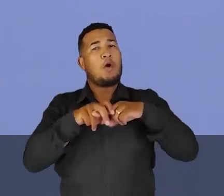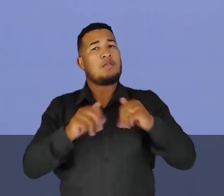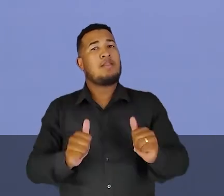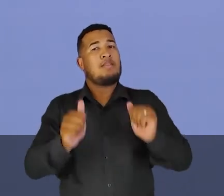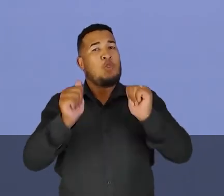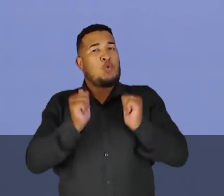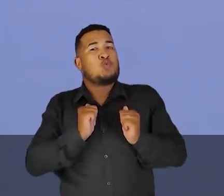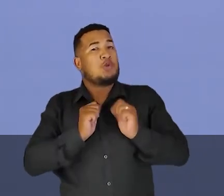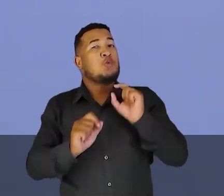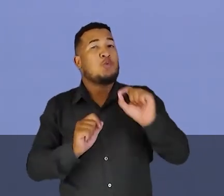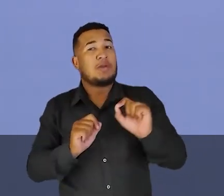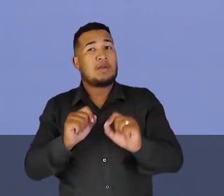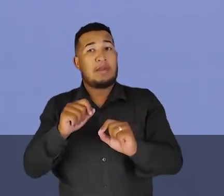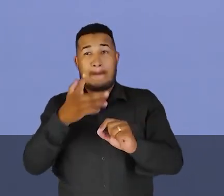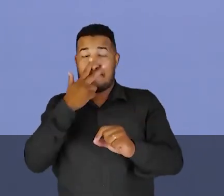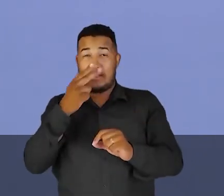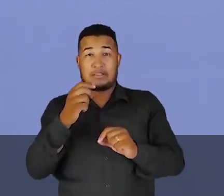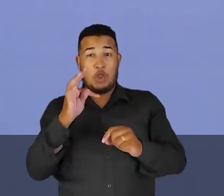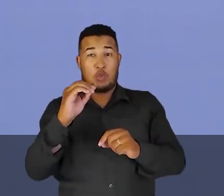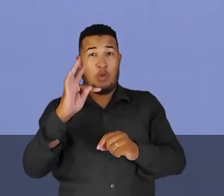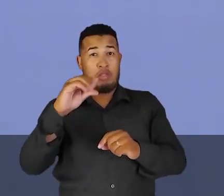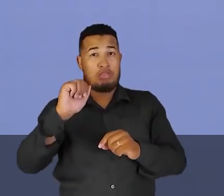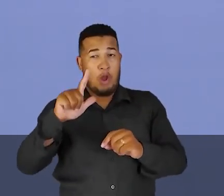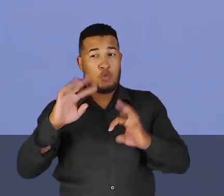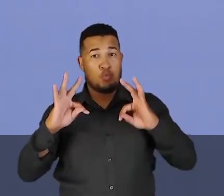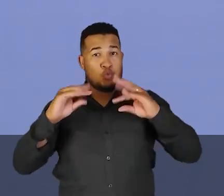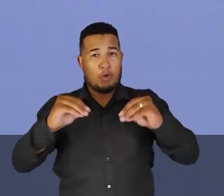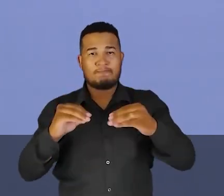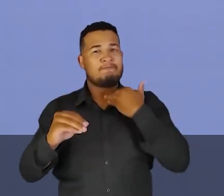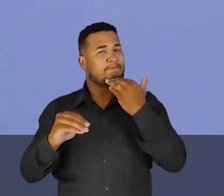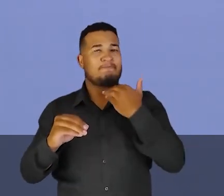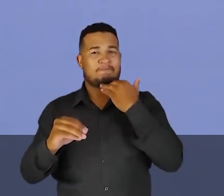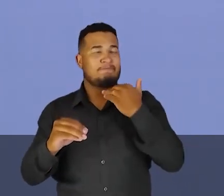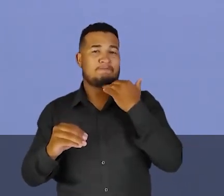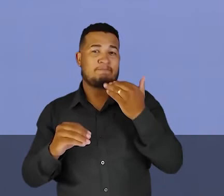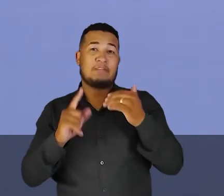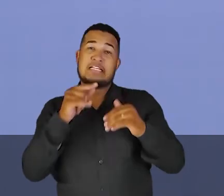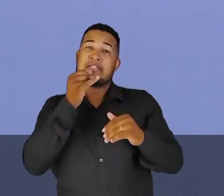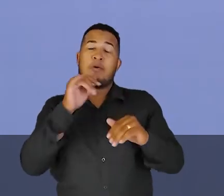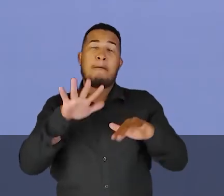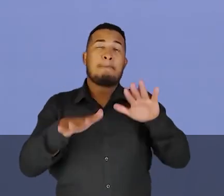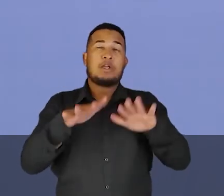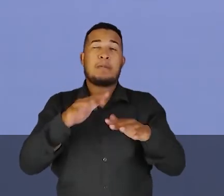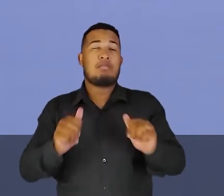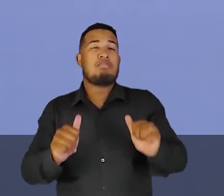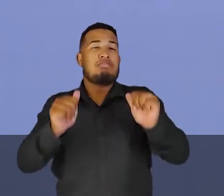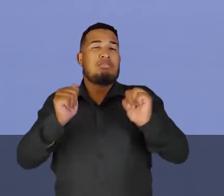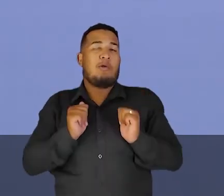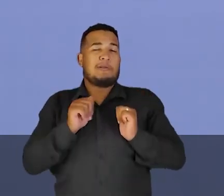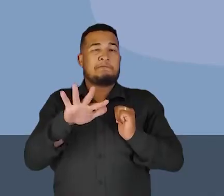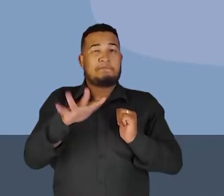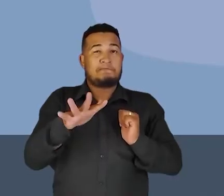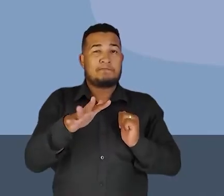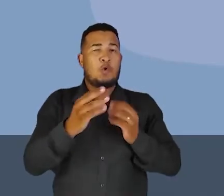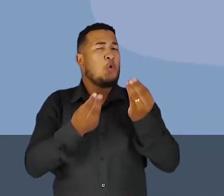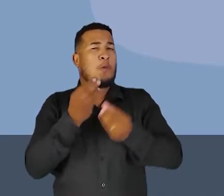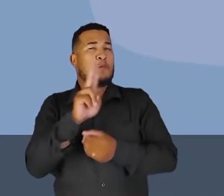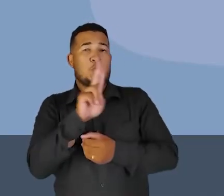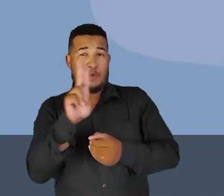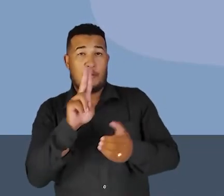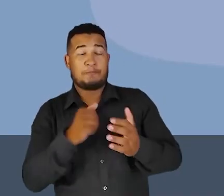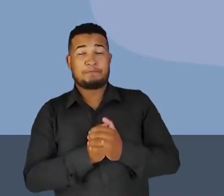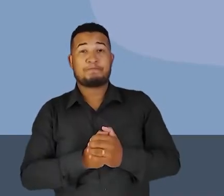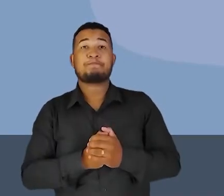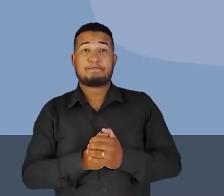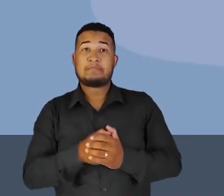neutralização que não foi total. Ele é produto de uma neutralização parcial. Vamos ver como é que dá nome para ele.